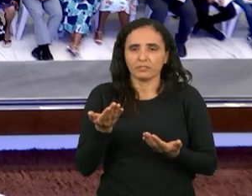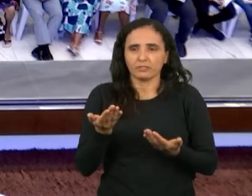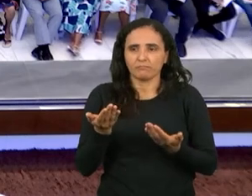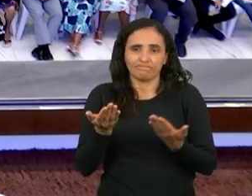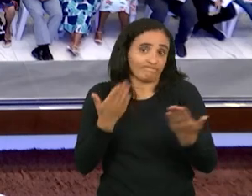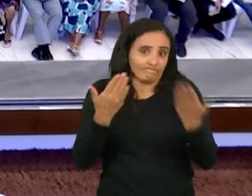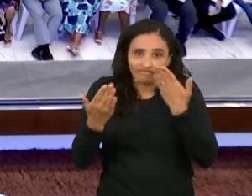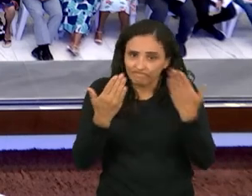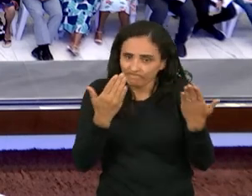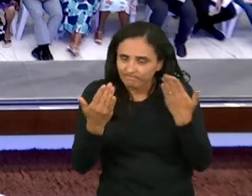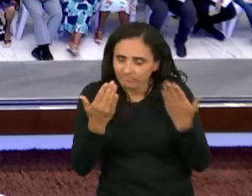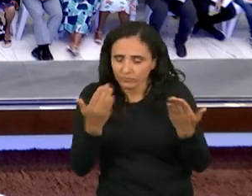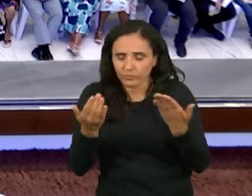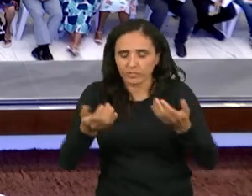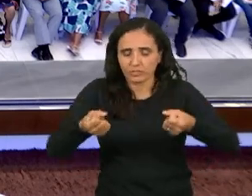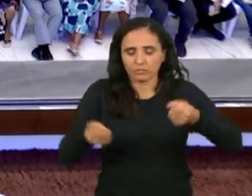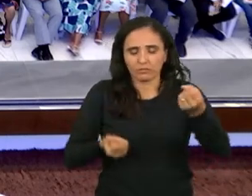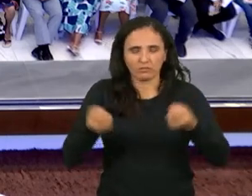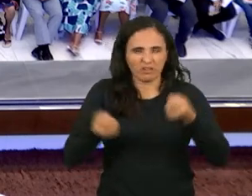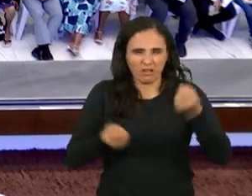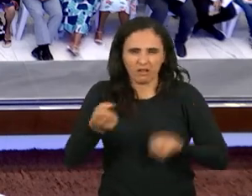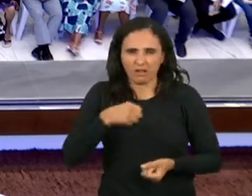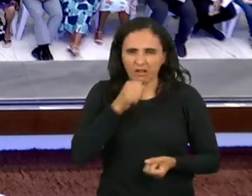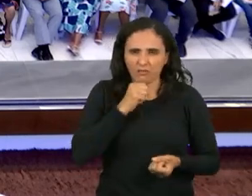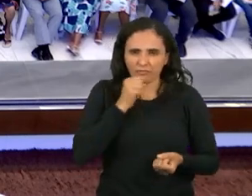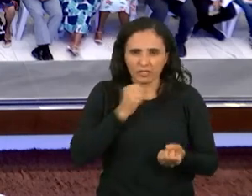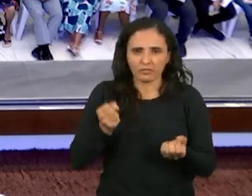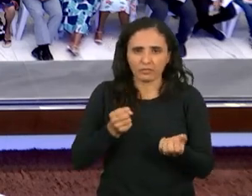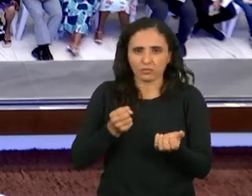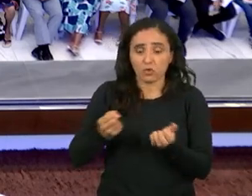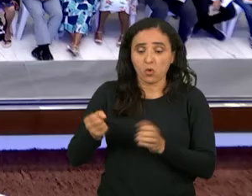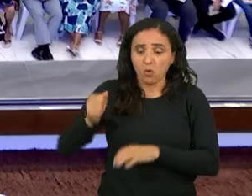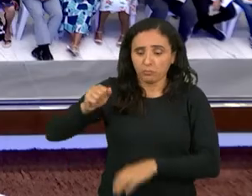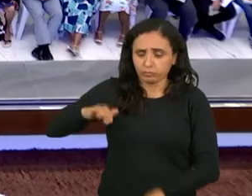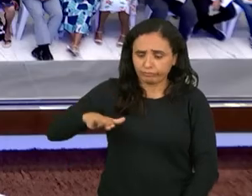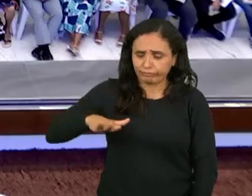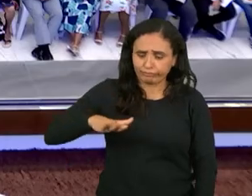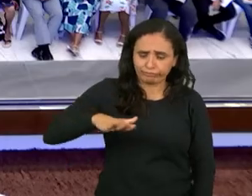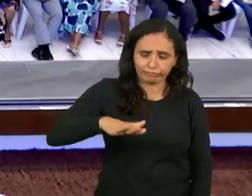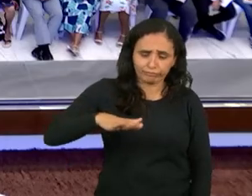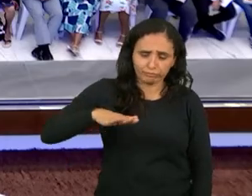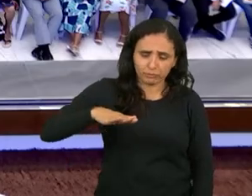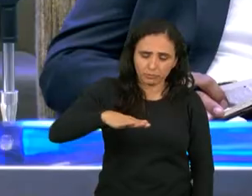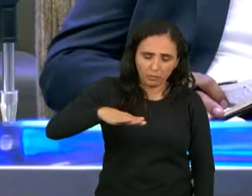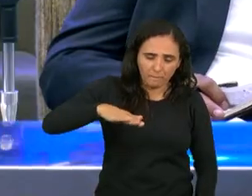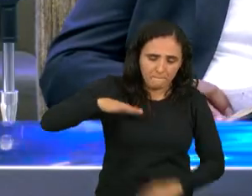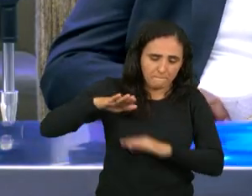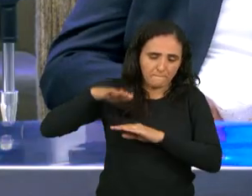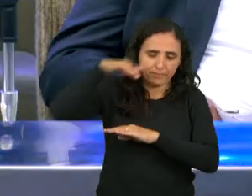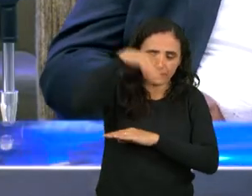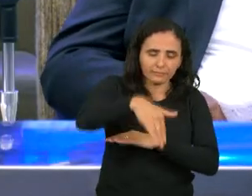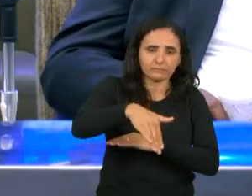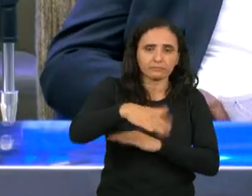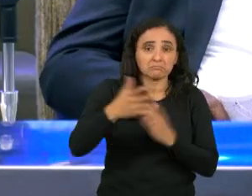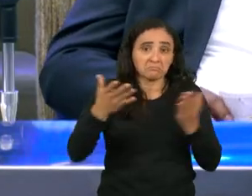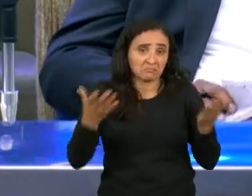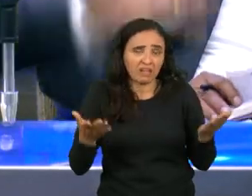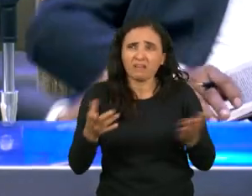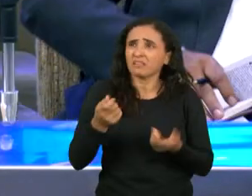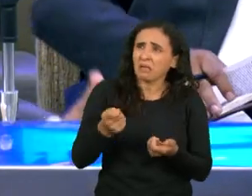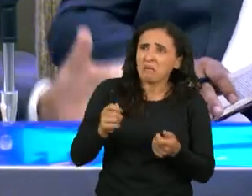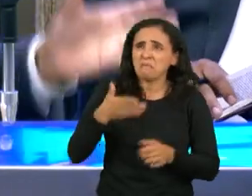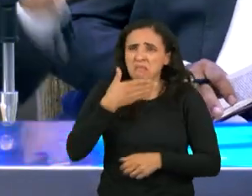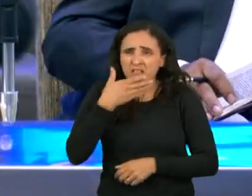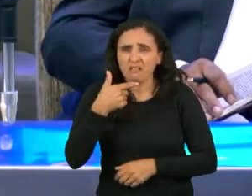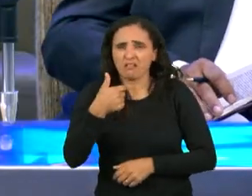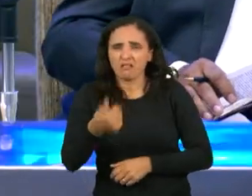precipitar no abismo o mundo é isso cada dia não espere que vai melhorar que o homem vai melhorar